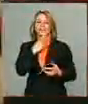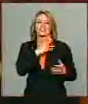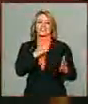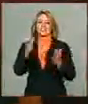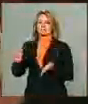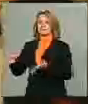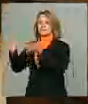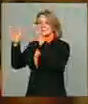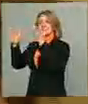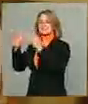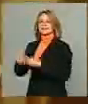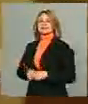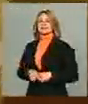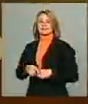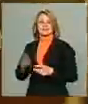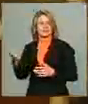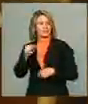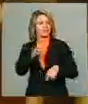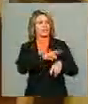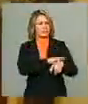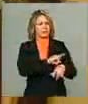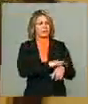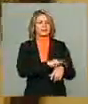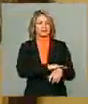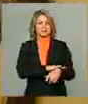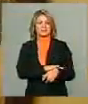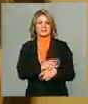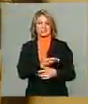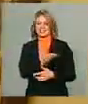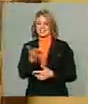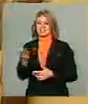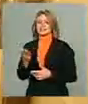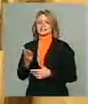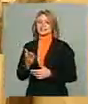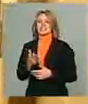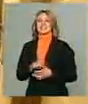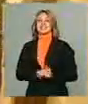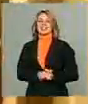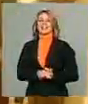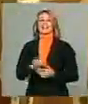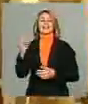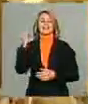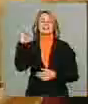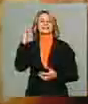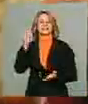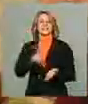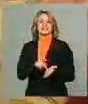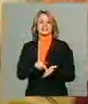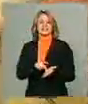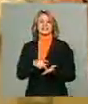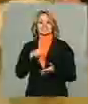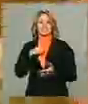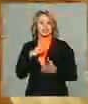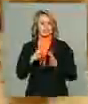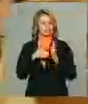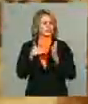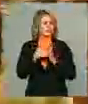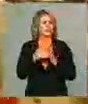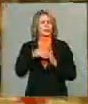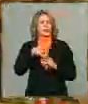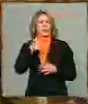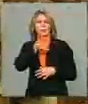isso aqui Vem ver o meu banheiro vem ver meu banheiro ol Ah isso o banheiro dela é importante tinha tudo isso aqui de